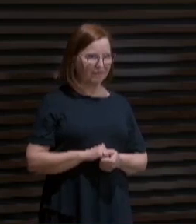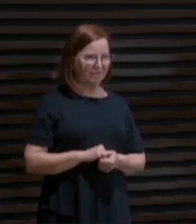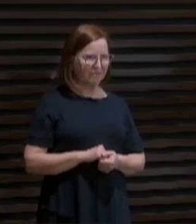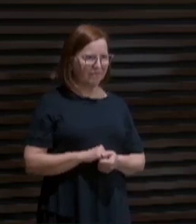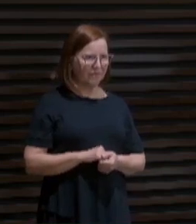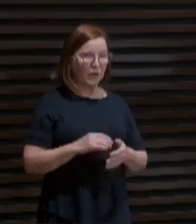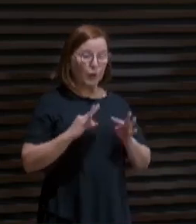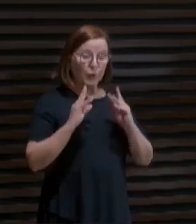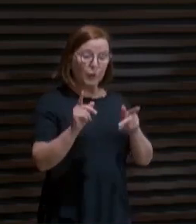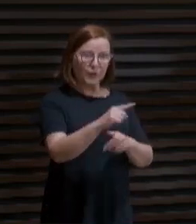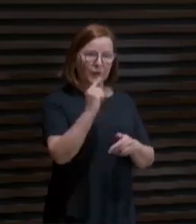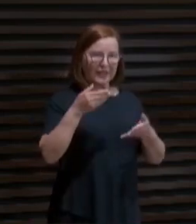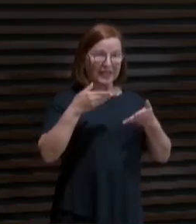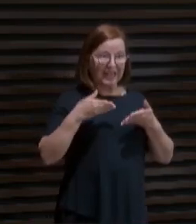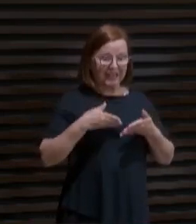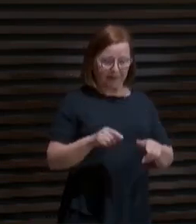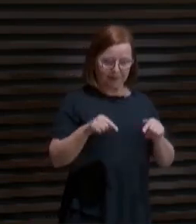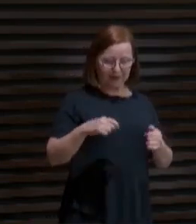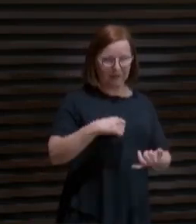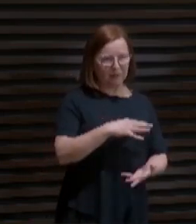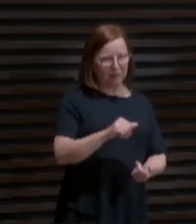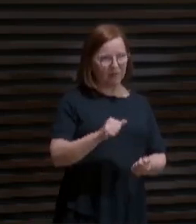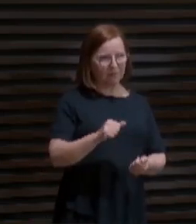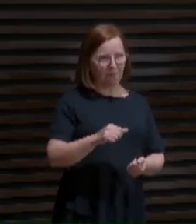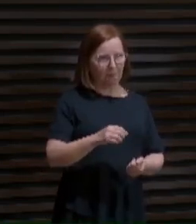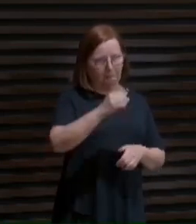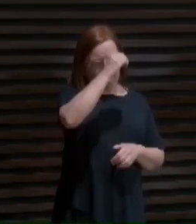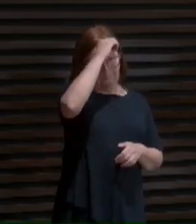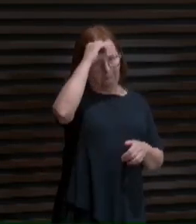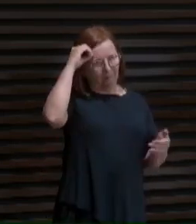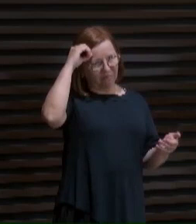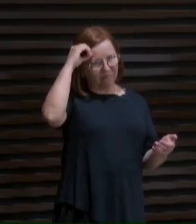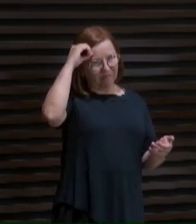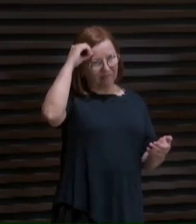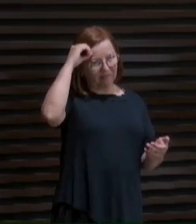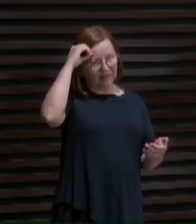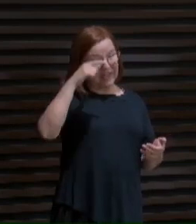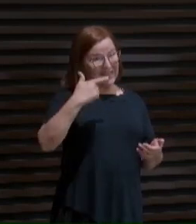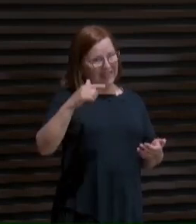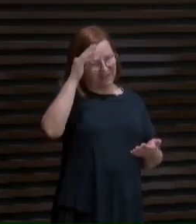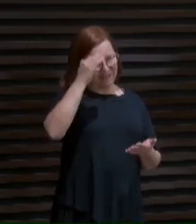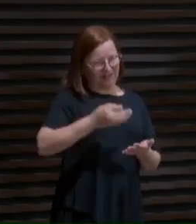Todos nós nascemos neste mundo ignorantes e incrédulos.